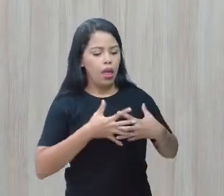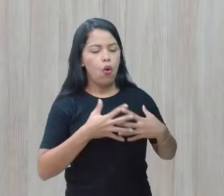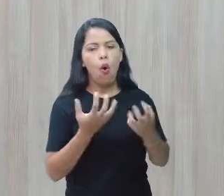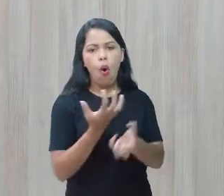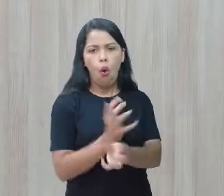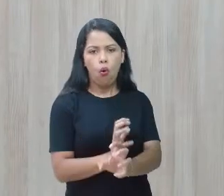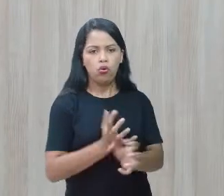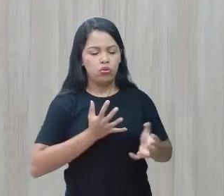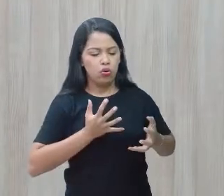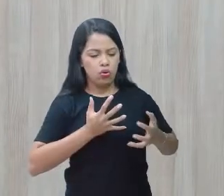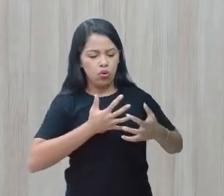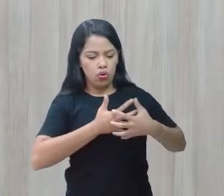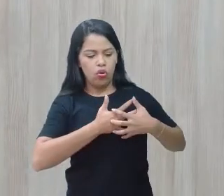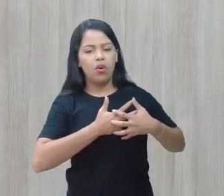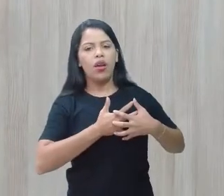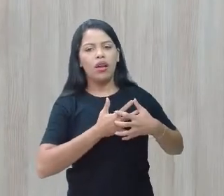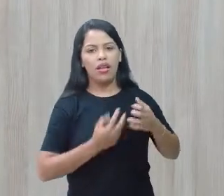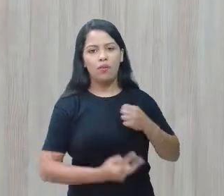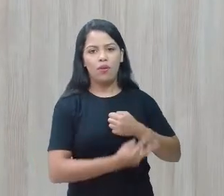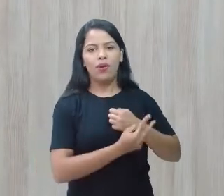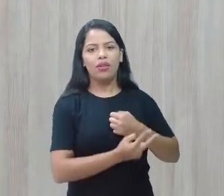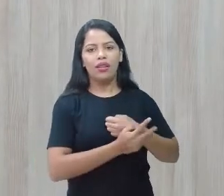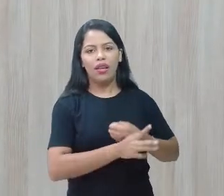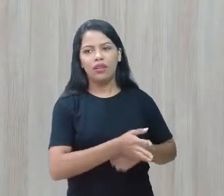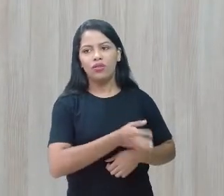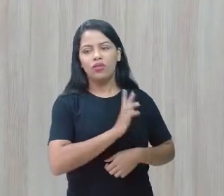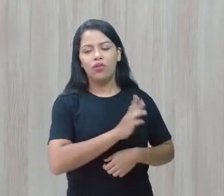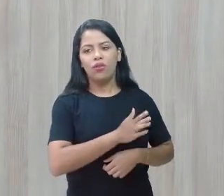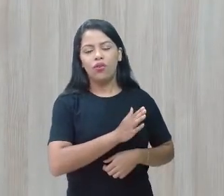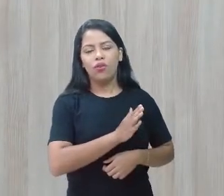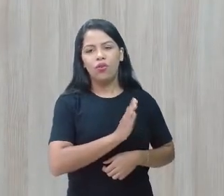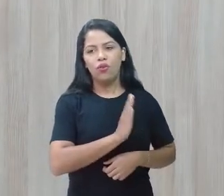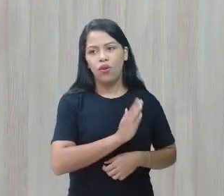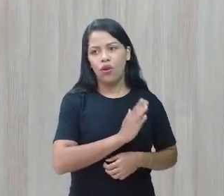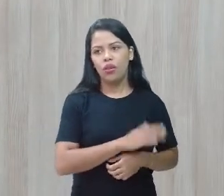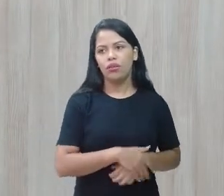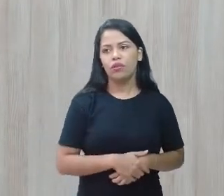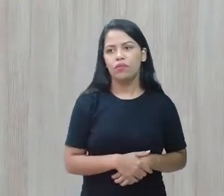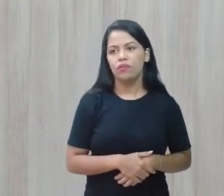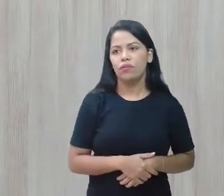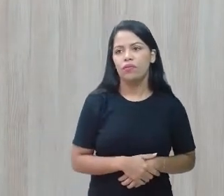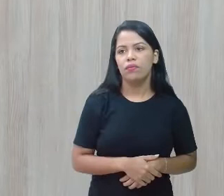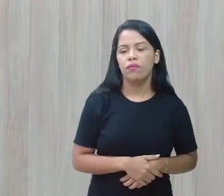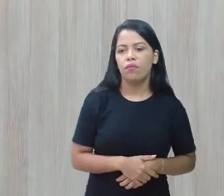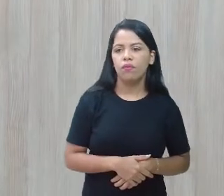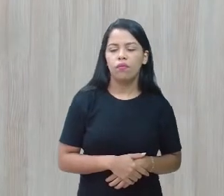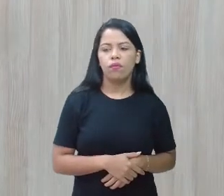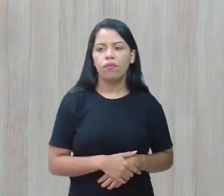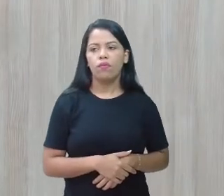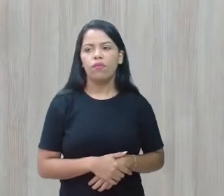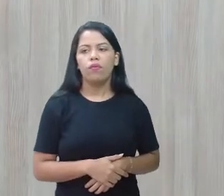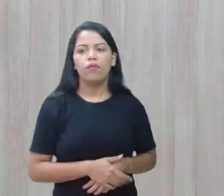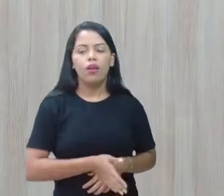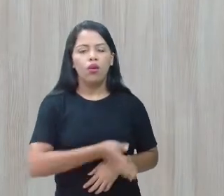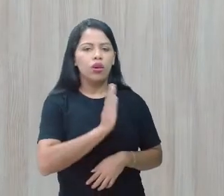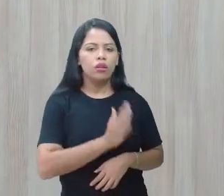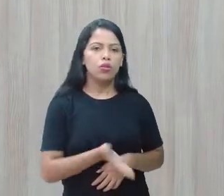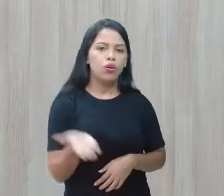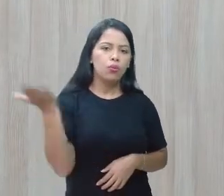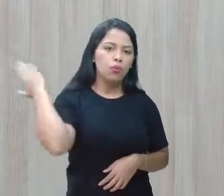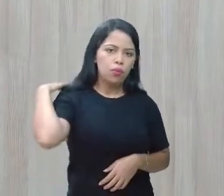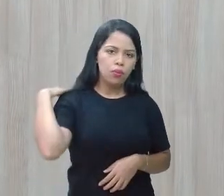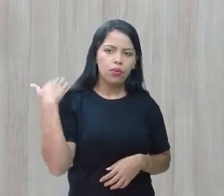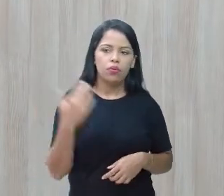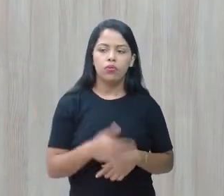nossa caixa parece uma gaiola protegendo aí esses 2 órgãos tão preciosos, coração e pulmões. Então, vocês também não devem